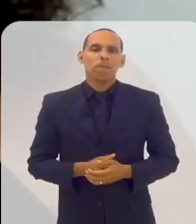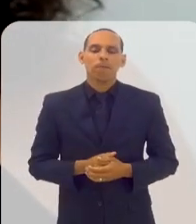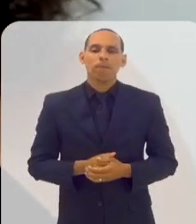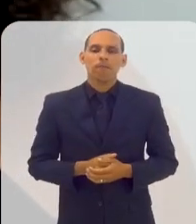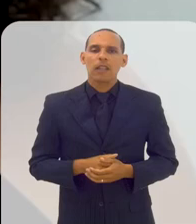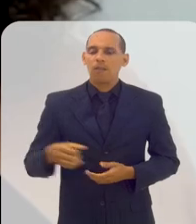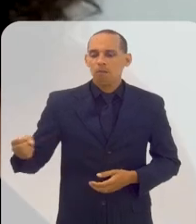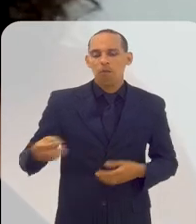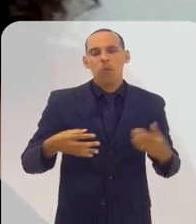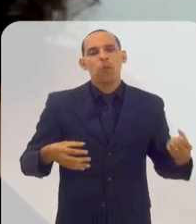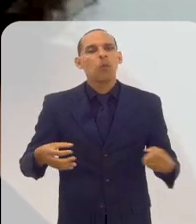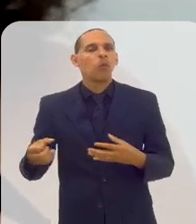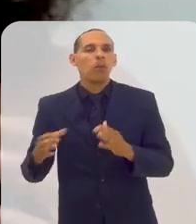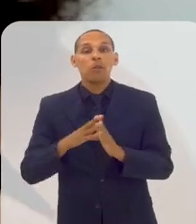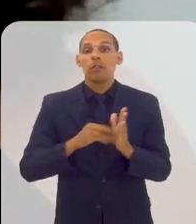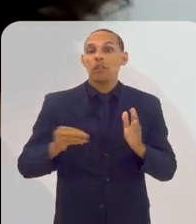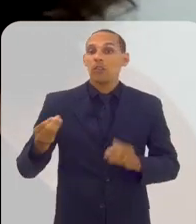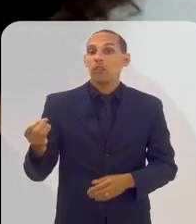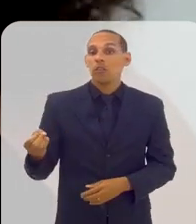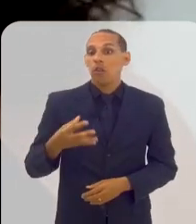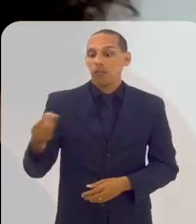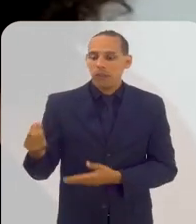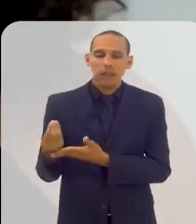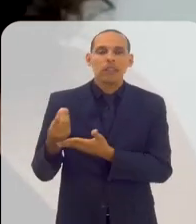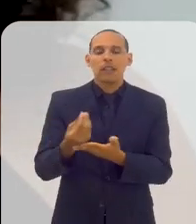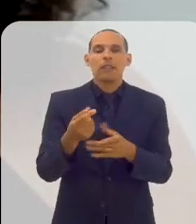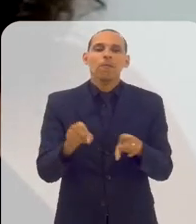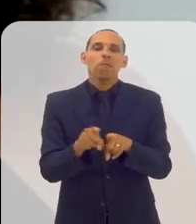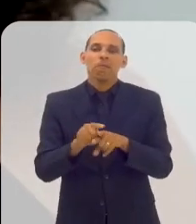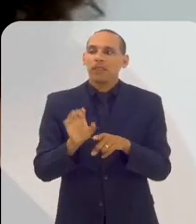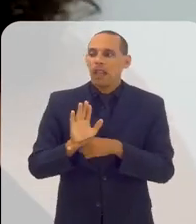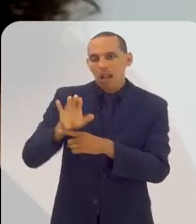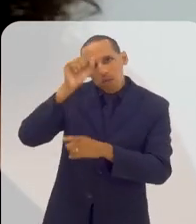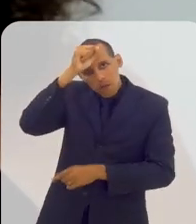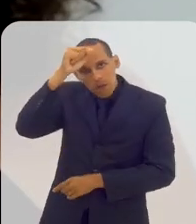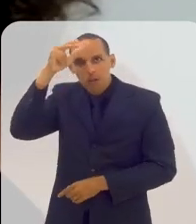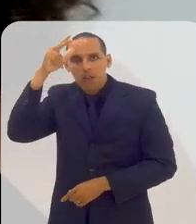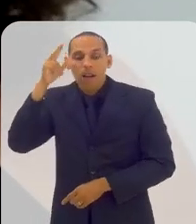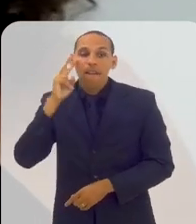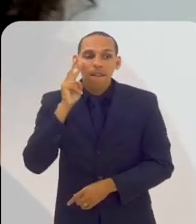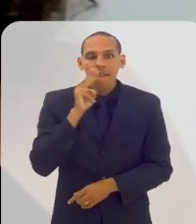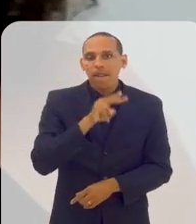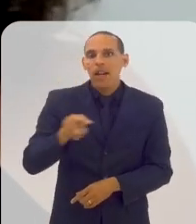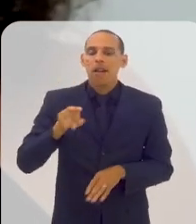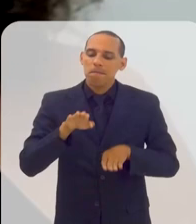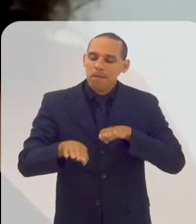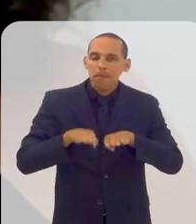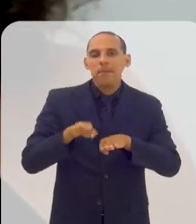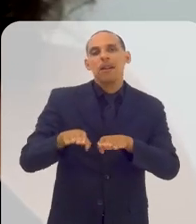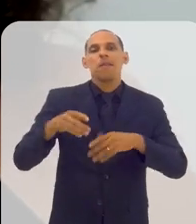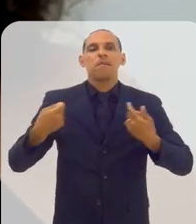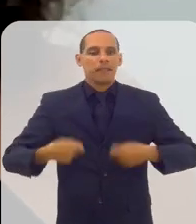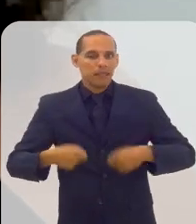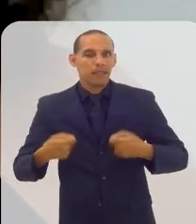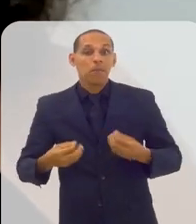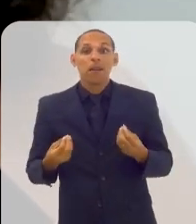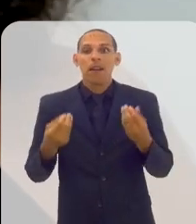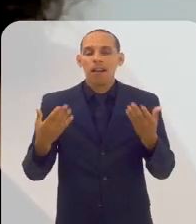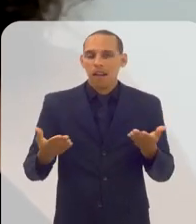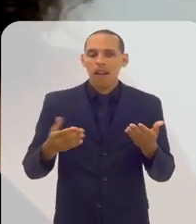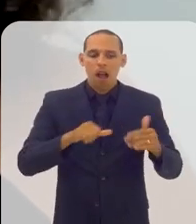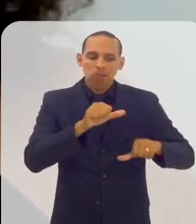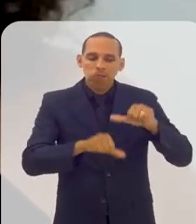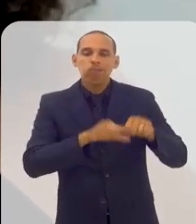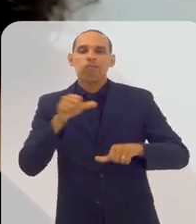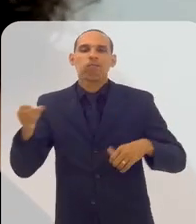de modernizar de trazer modelos né e ajudar as prefeituras a virem quais são os passos que tem que ser